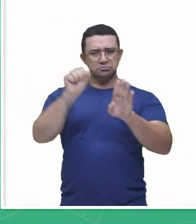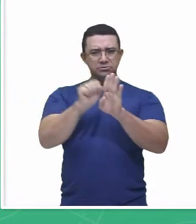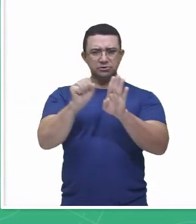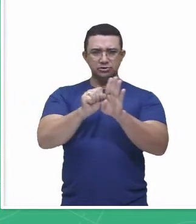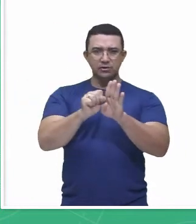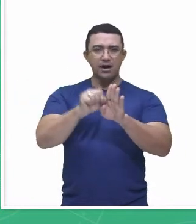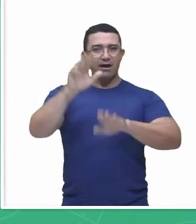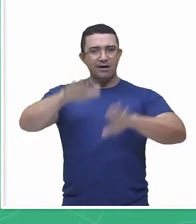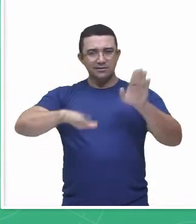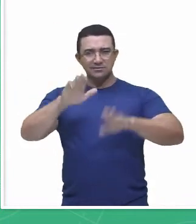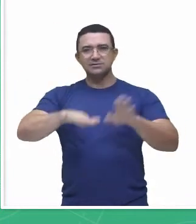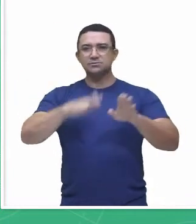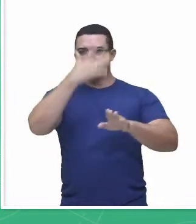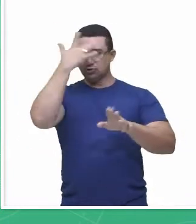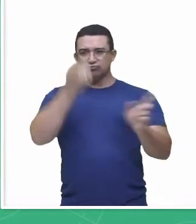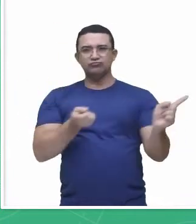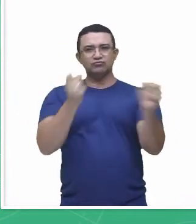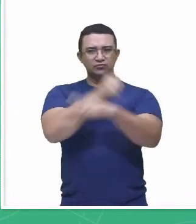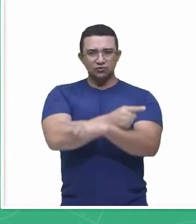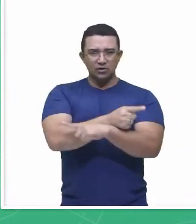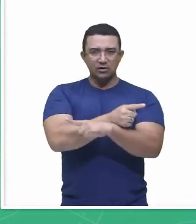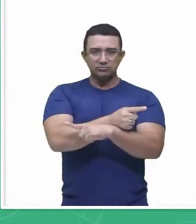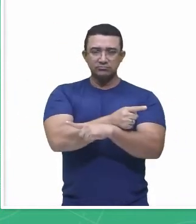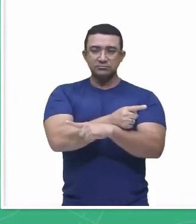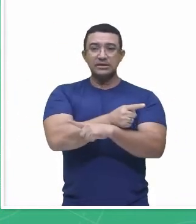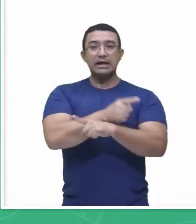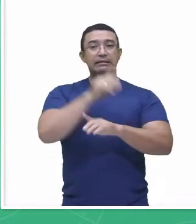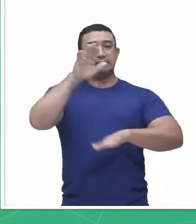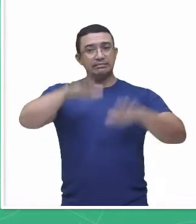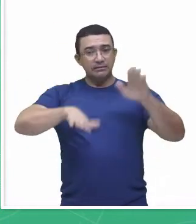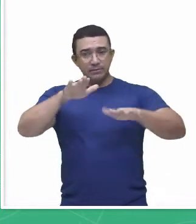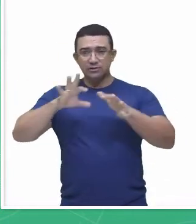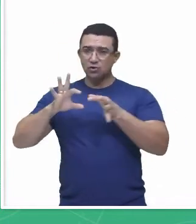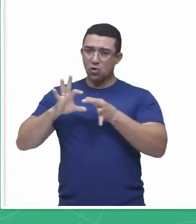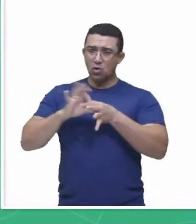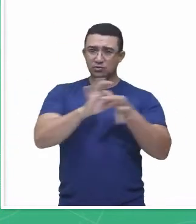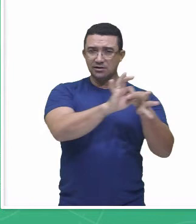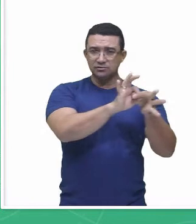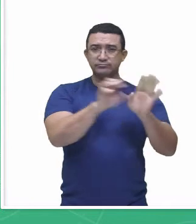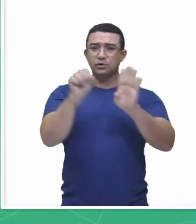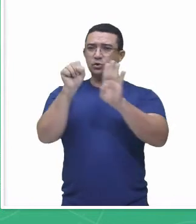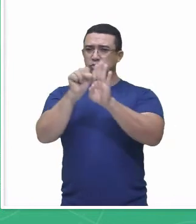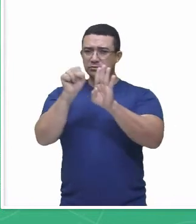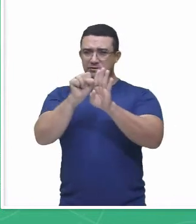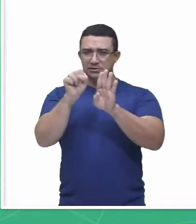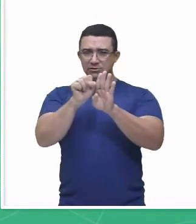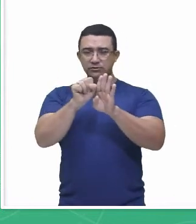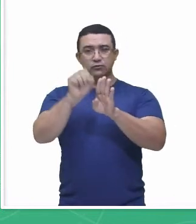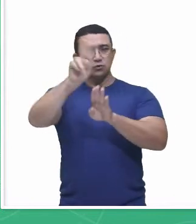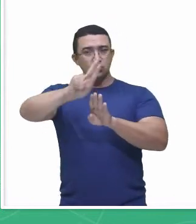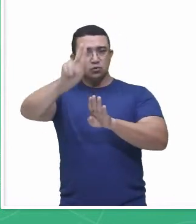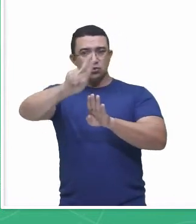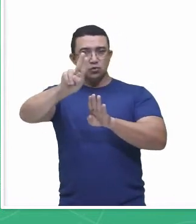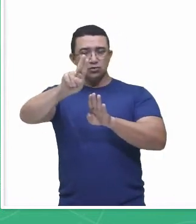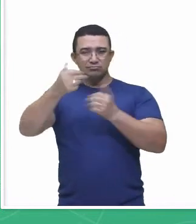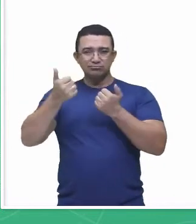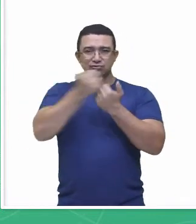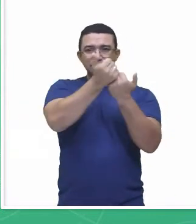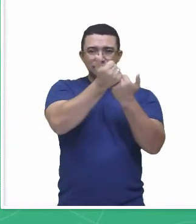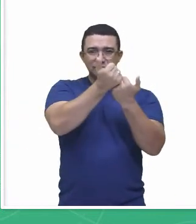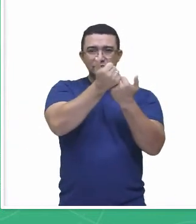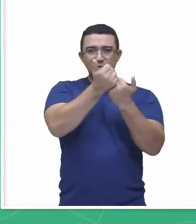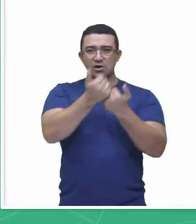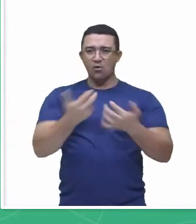uma troca. Então, é possível que em determinado contexto um substantivo esteja sendo utilizado como adjetivo, como qualidade de um